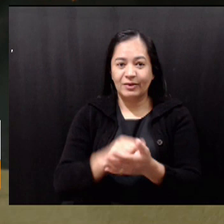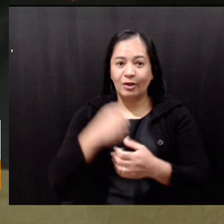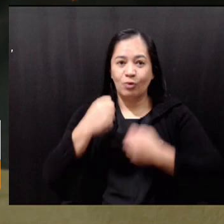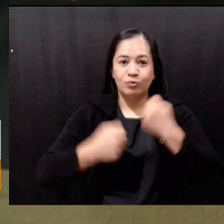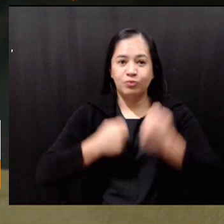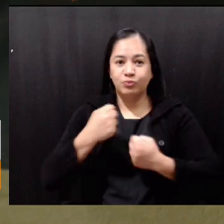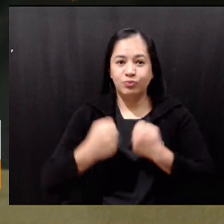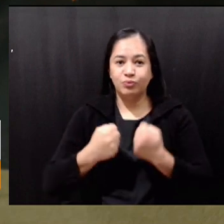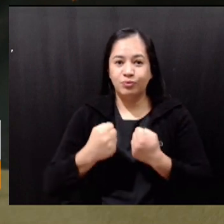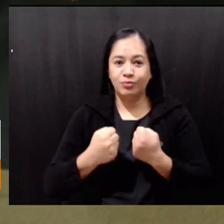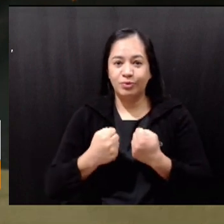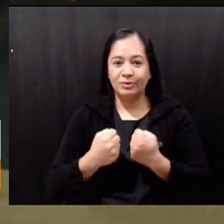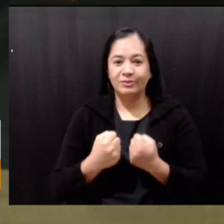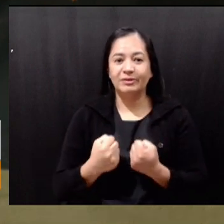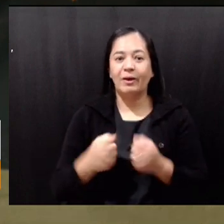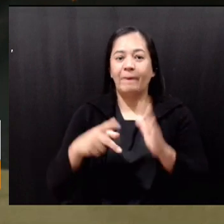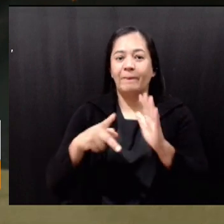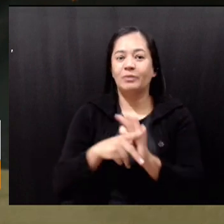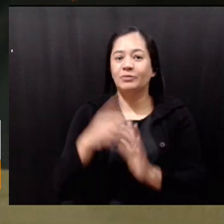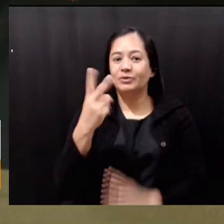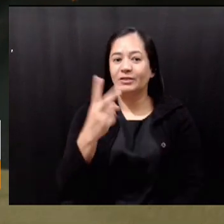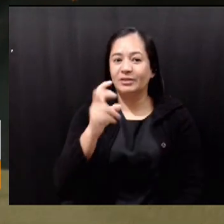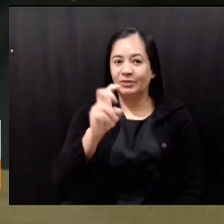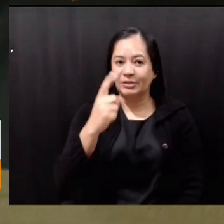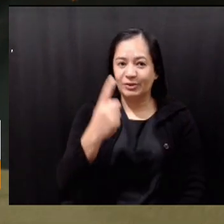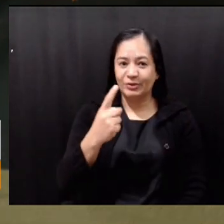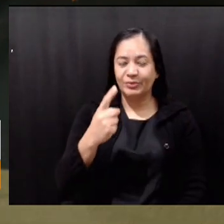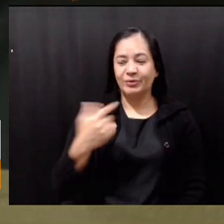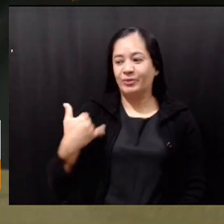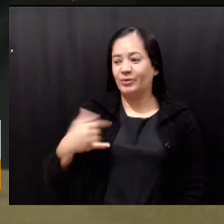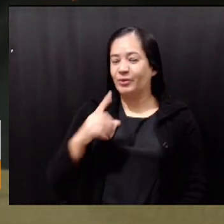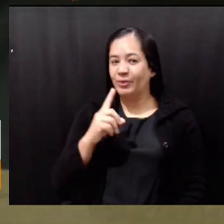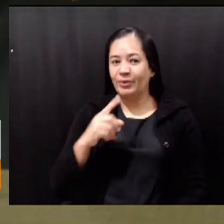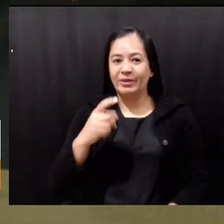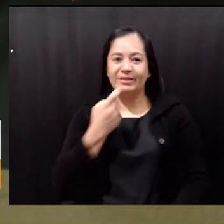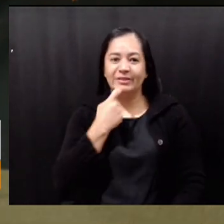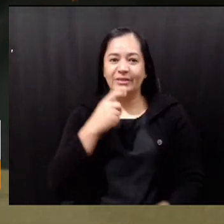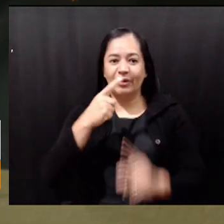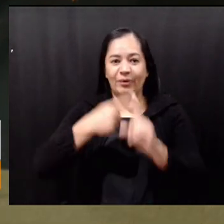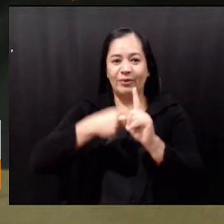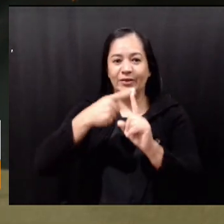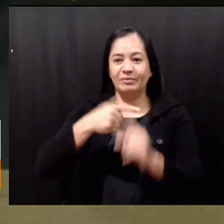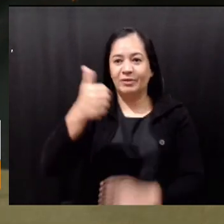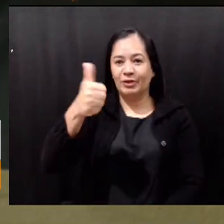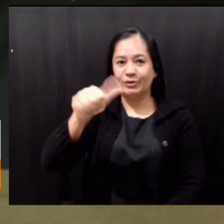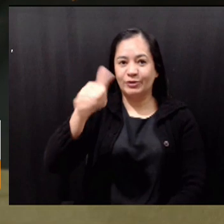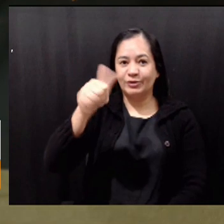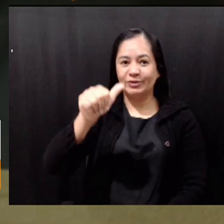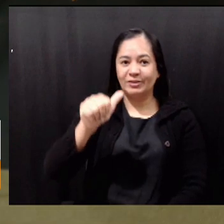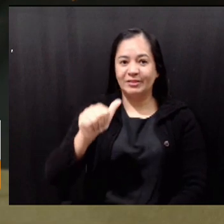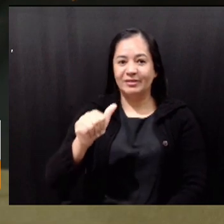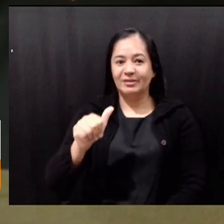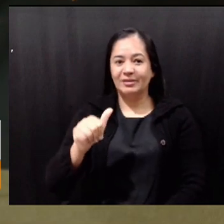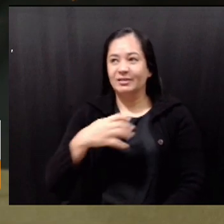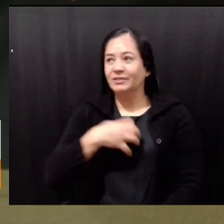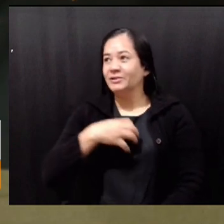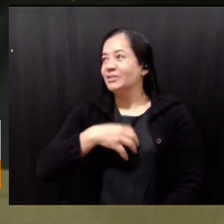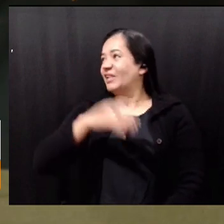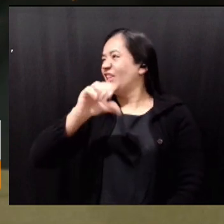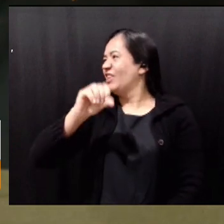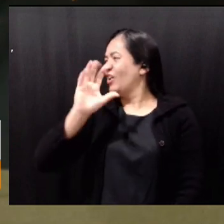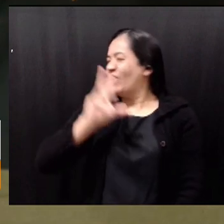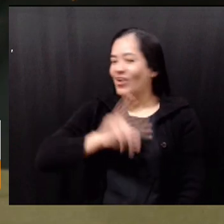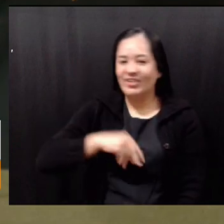251 anos do município neste domingo agora, sob uma temperatura de 11 graus, sensação térmica de 9. Cê é louco!